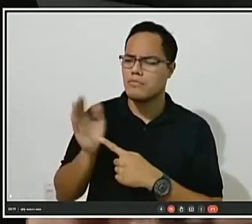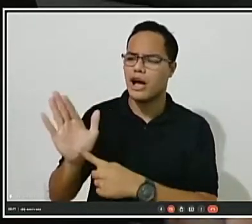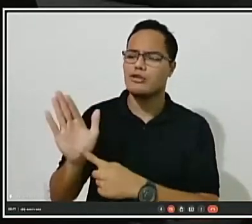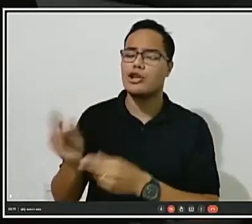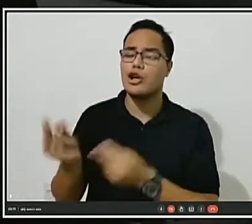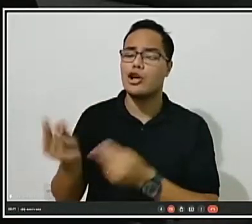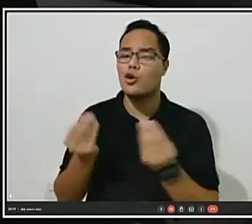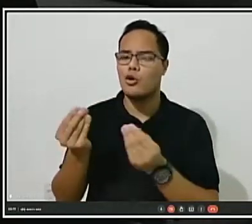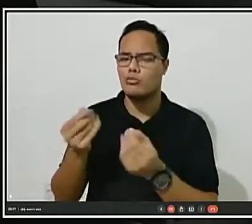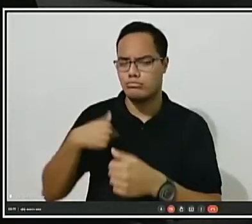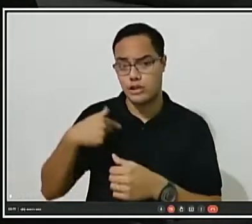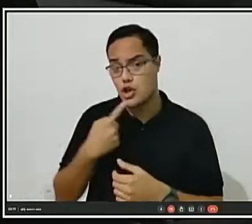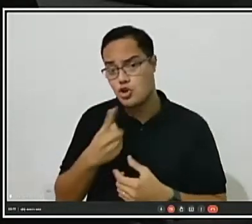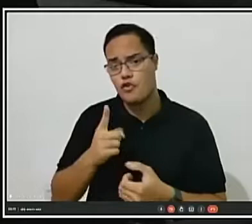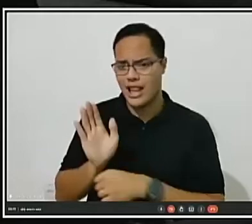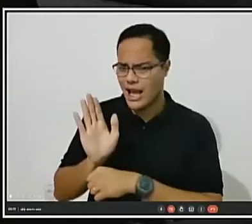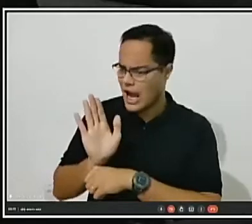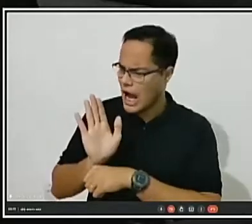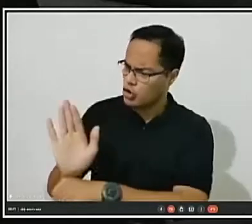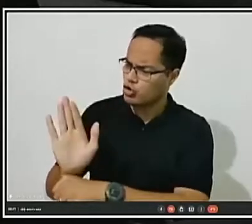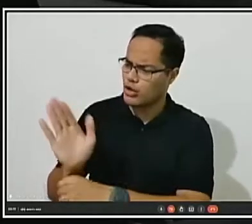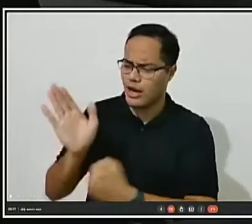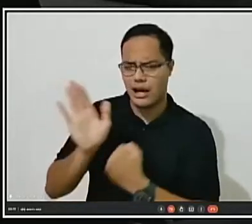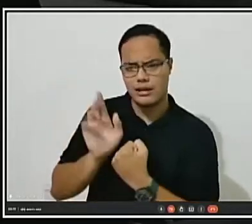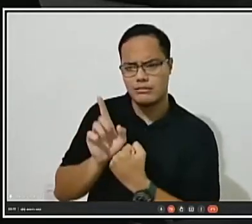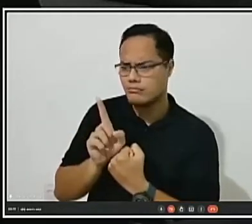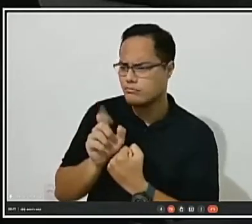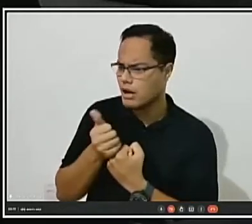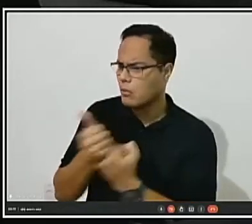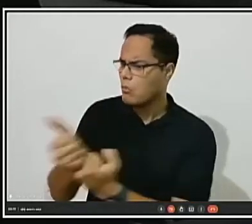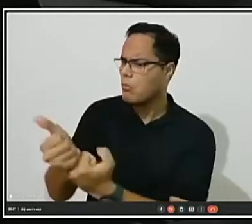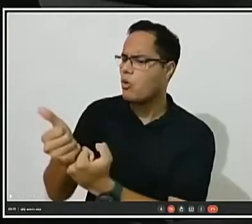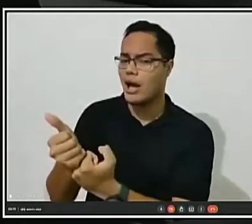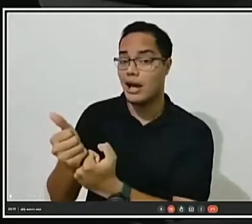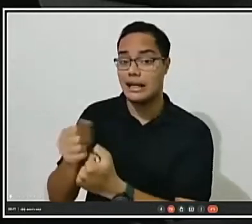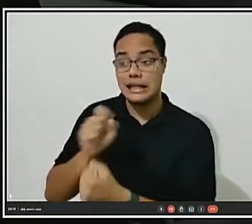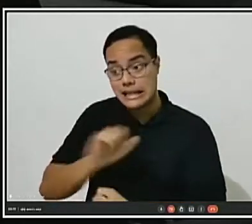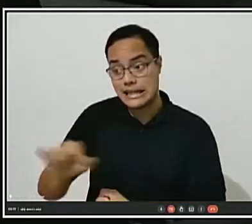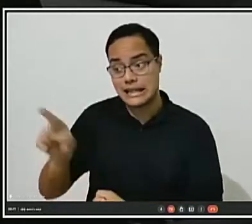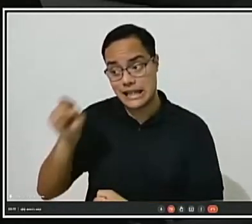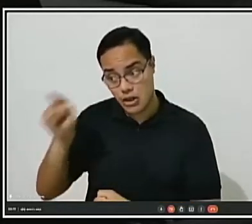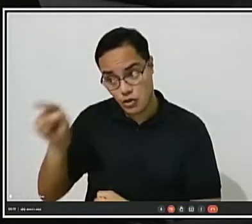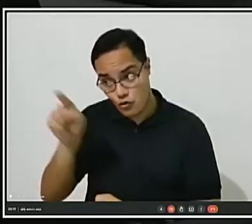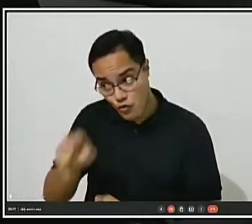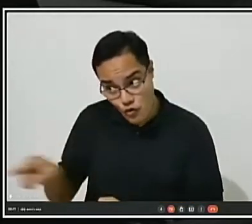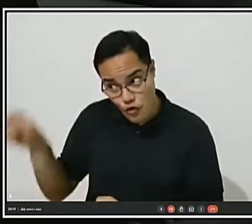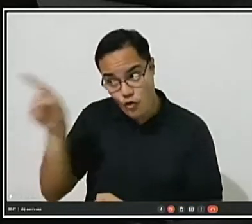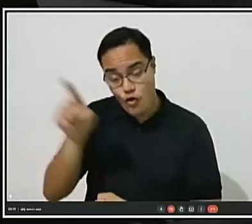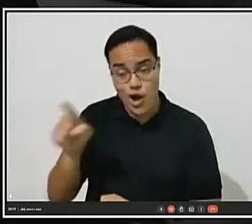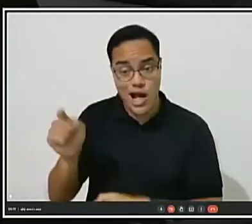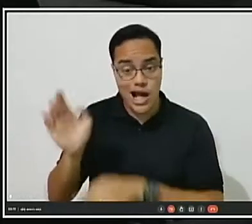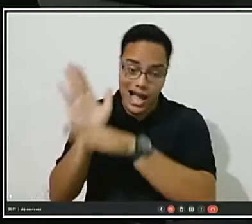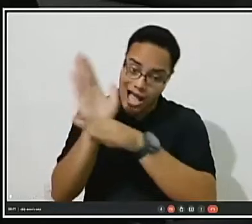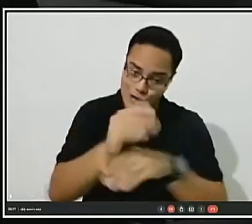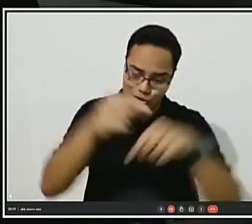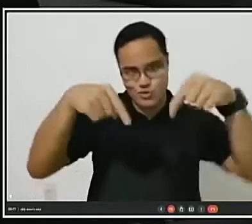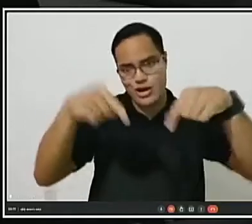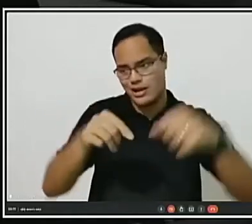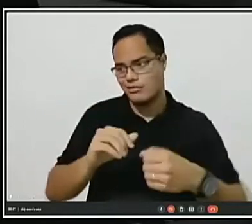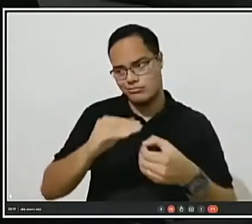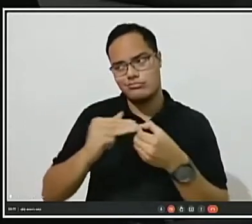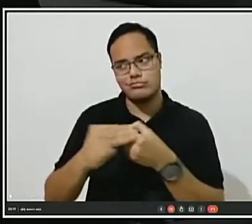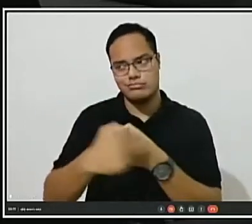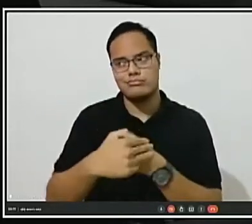quem realmente trouxe algo para a União da Vitória. E, gente, é fácil de ver as coisas aí, são poucos. São